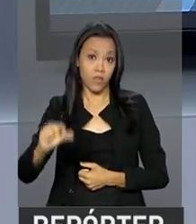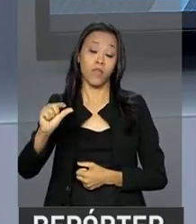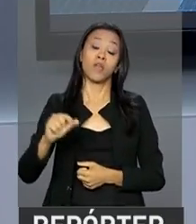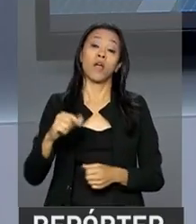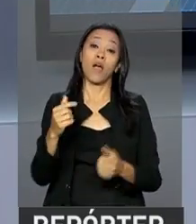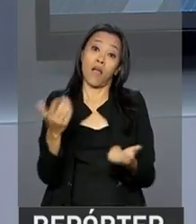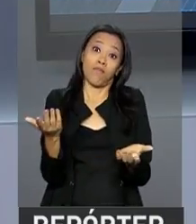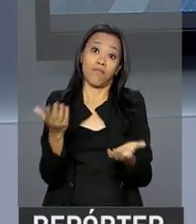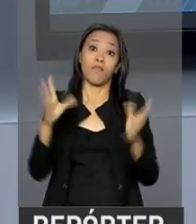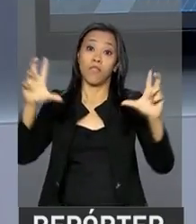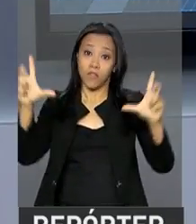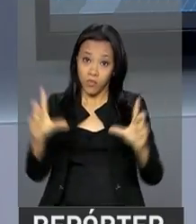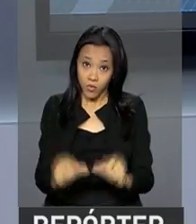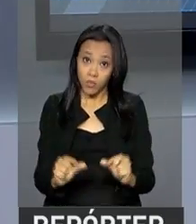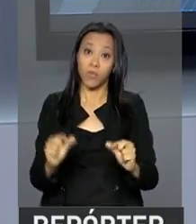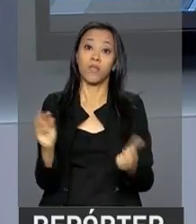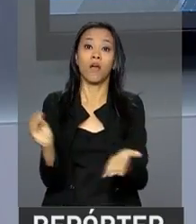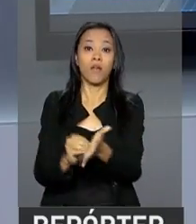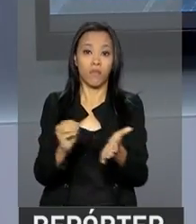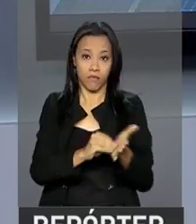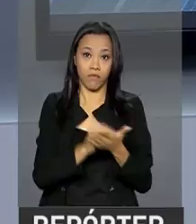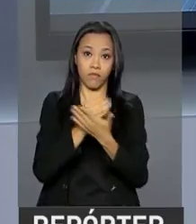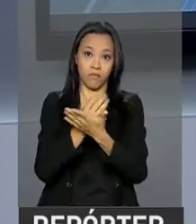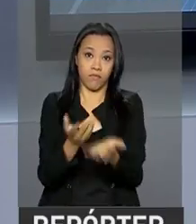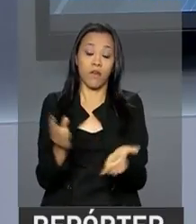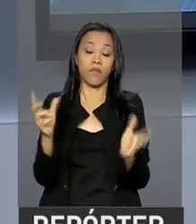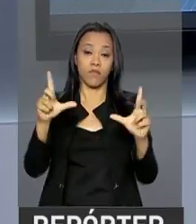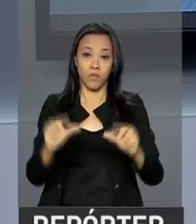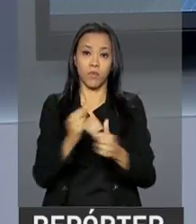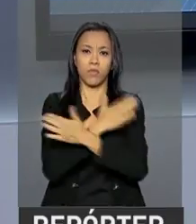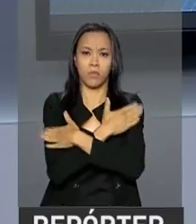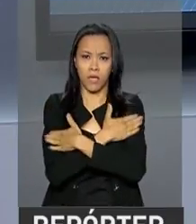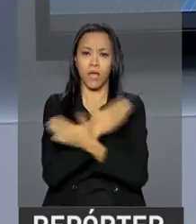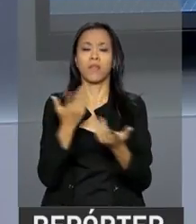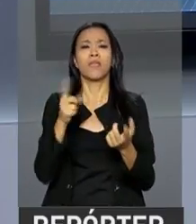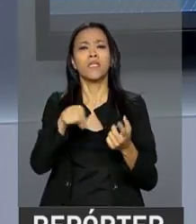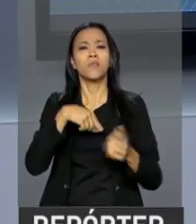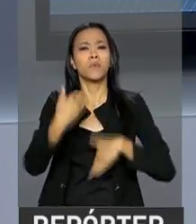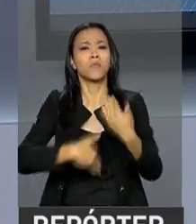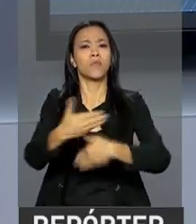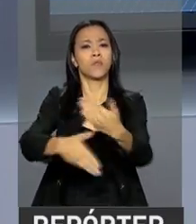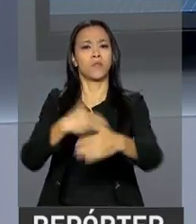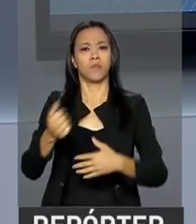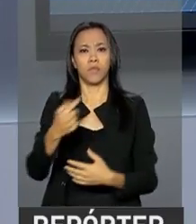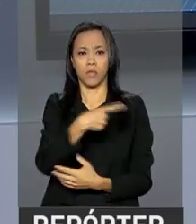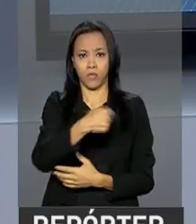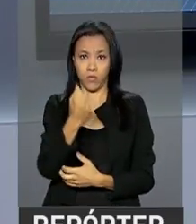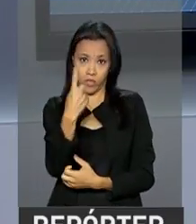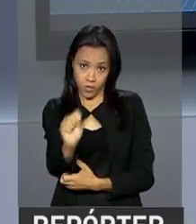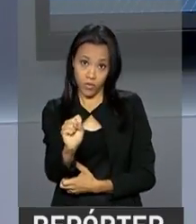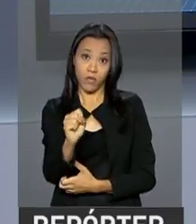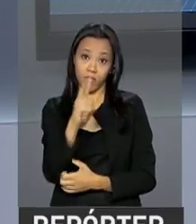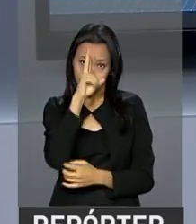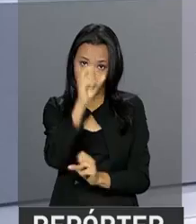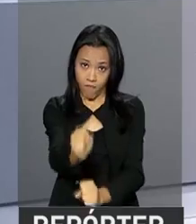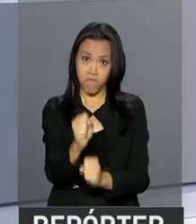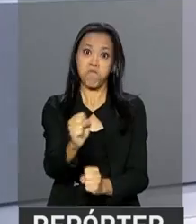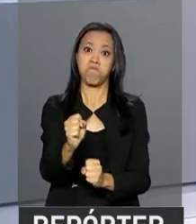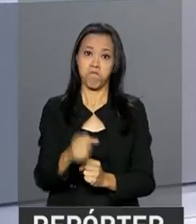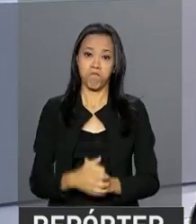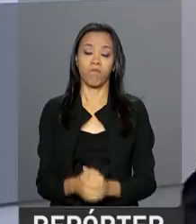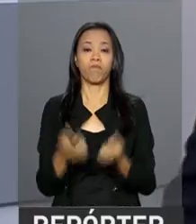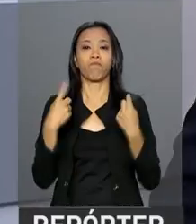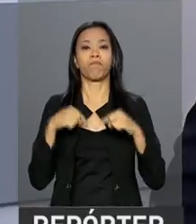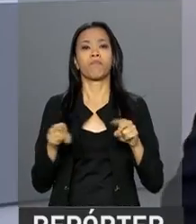vai cair e o país voltou a crescer ele também prevê que o ritmo de crescimento em 2018 vai ser mais forte